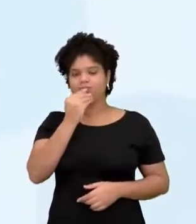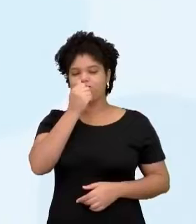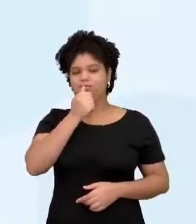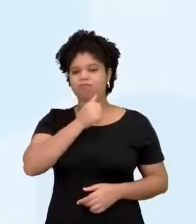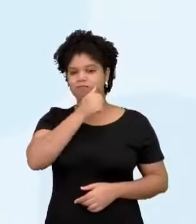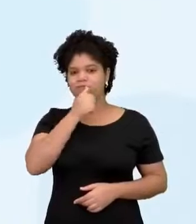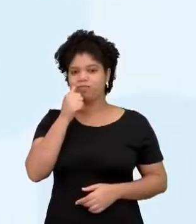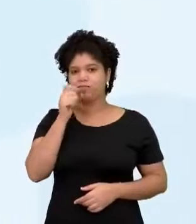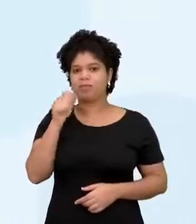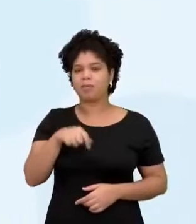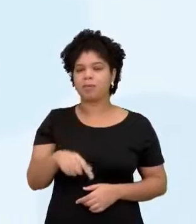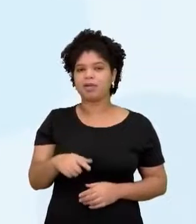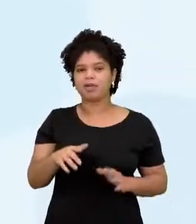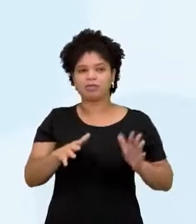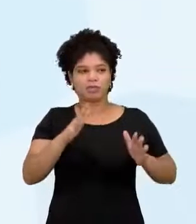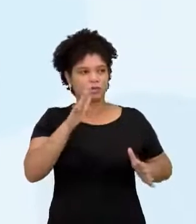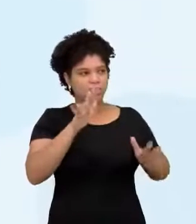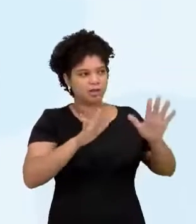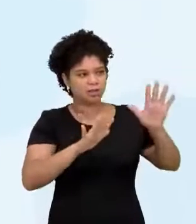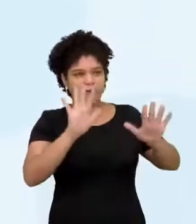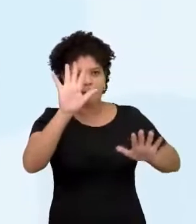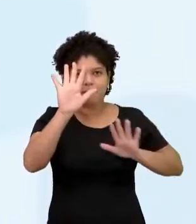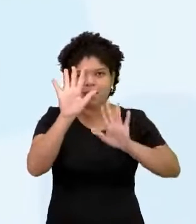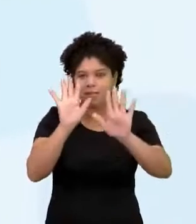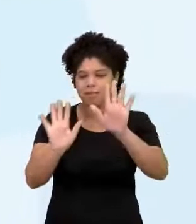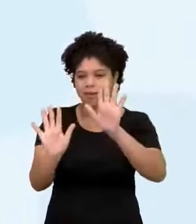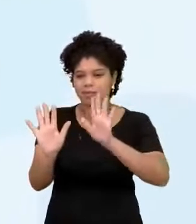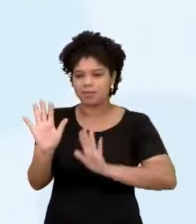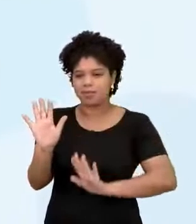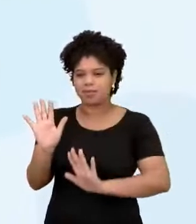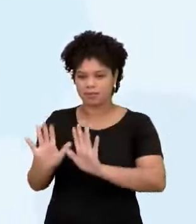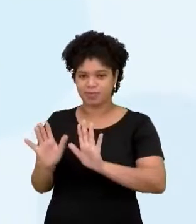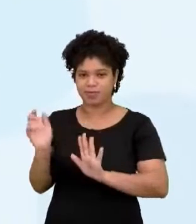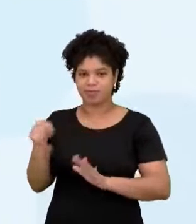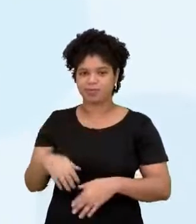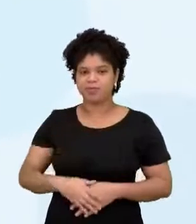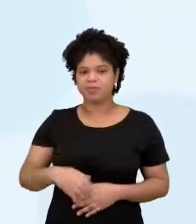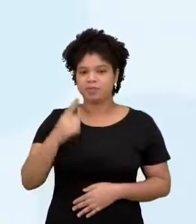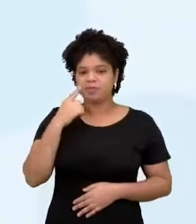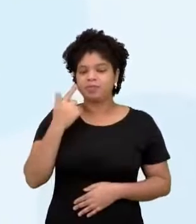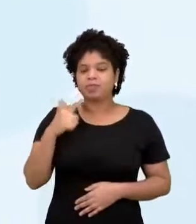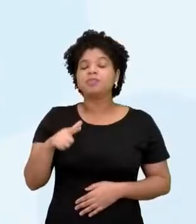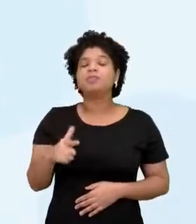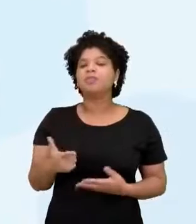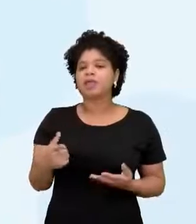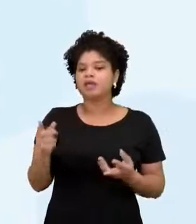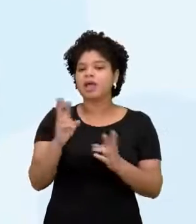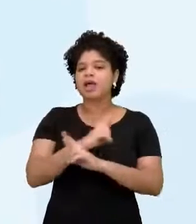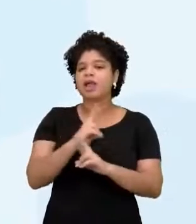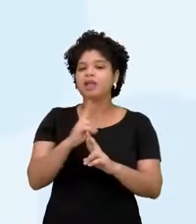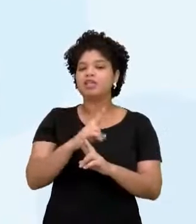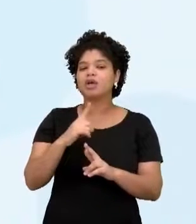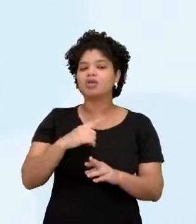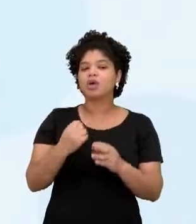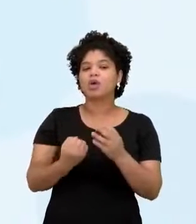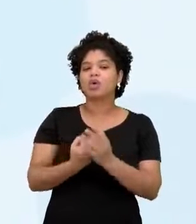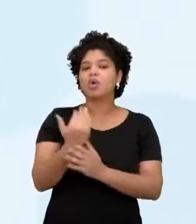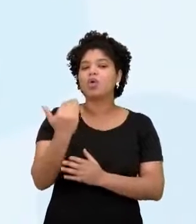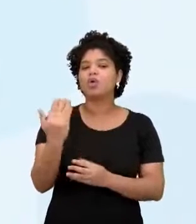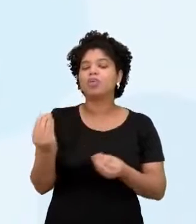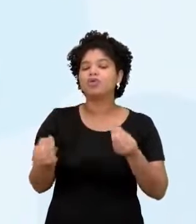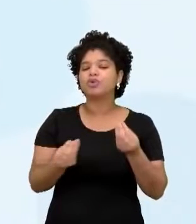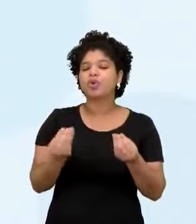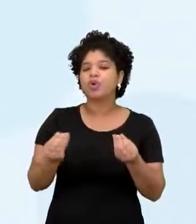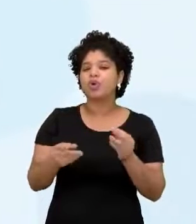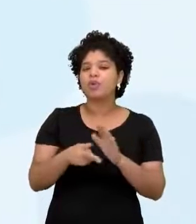e pensamentos diversos. E é interessante pensar como a mímica esteve muito ligada ao surgimento